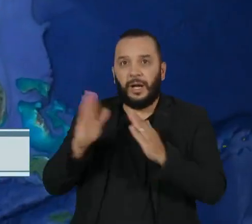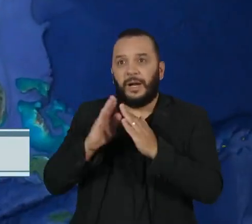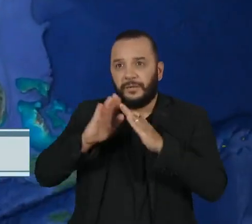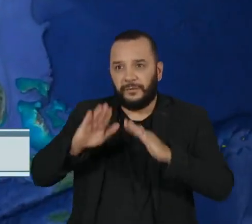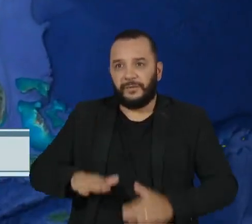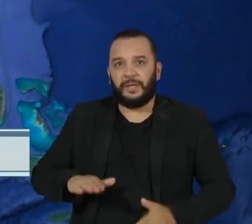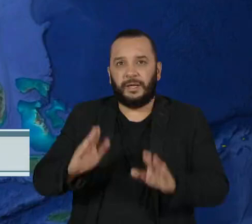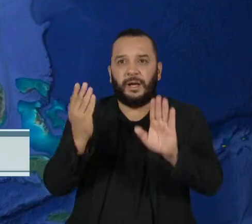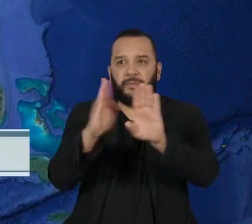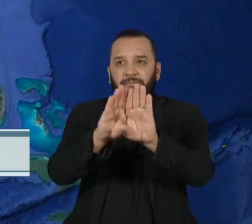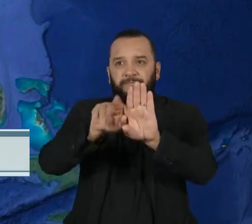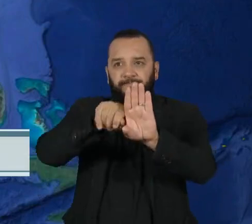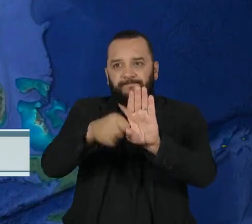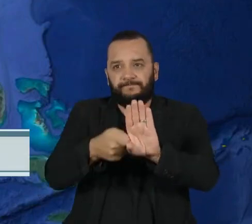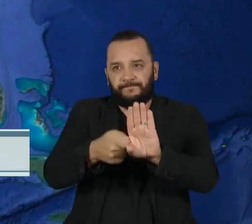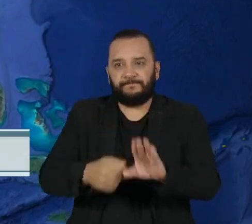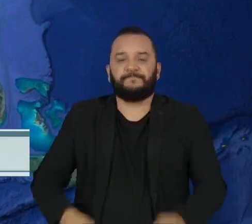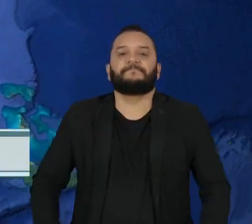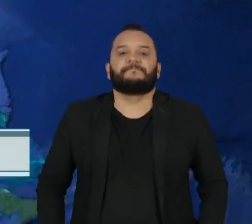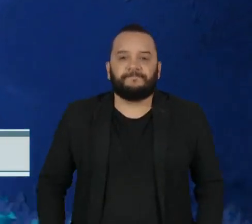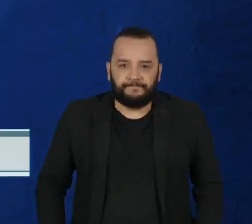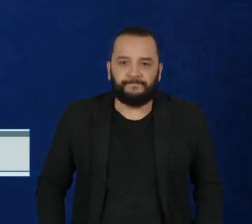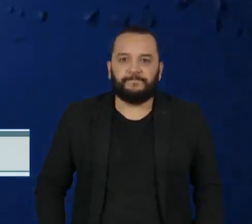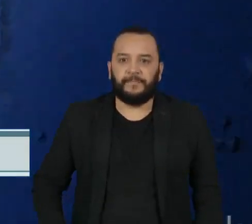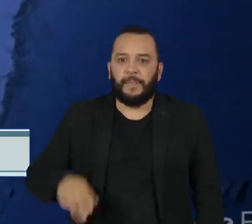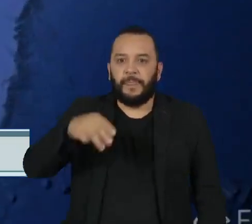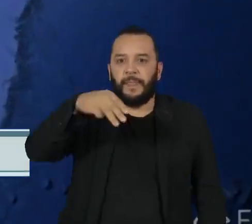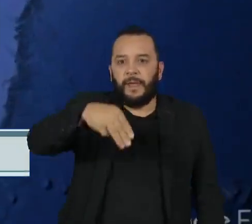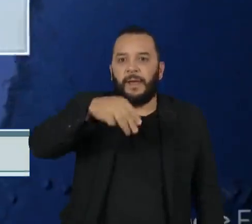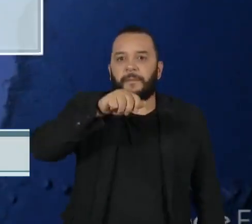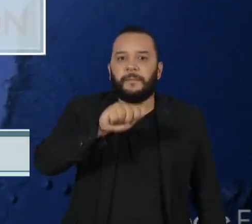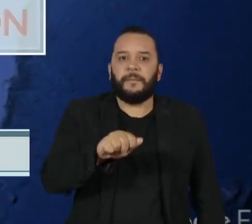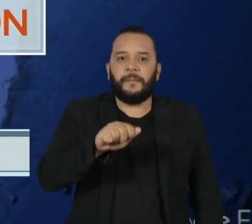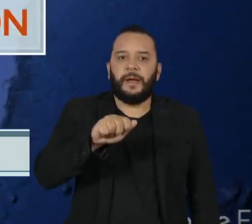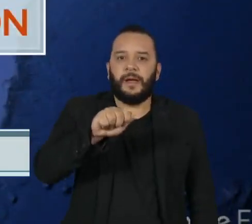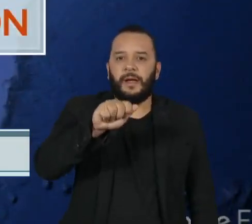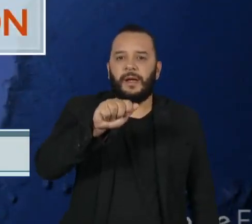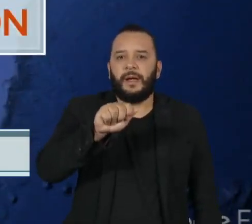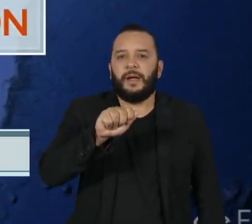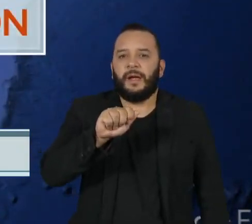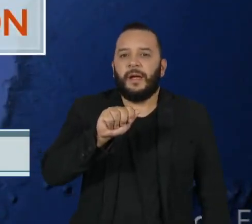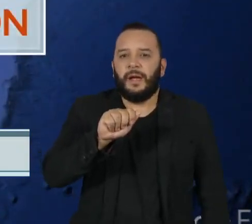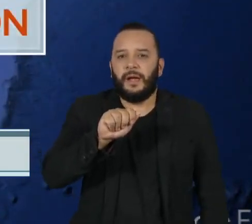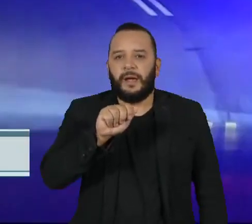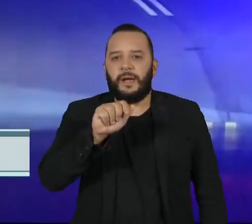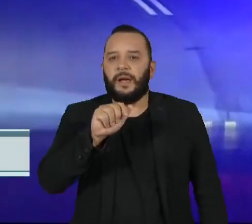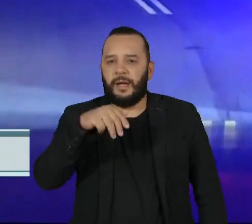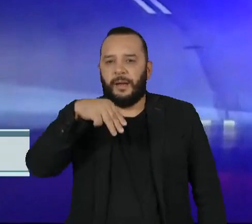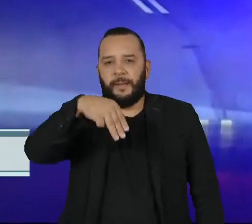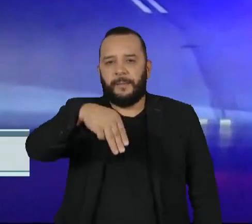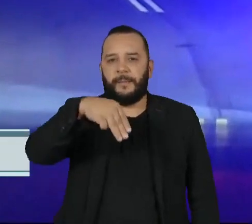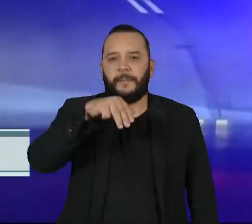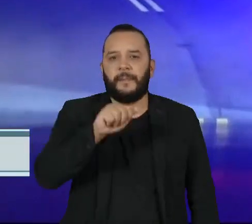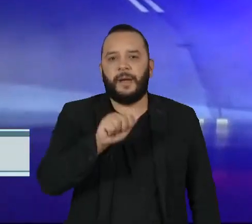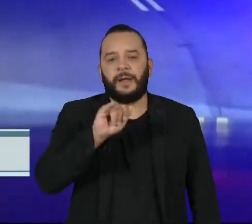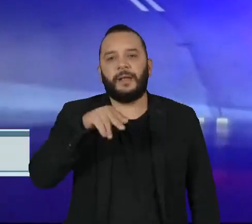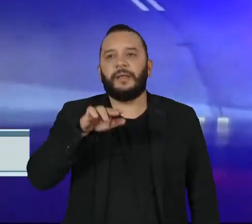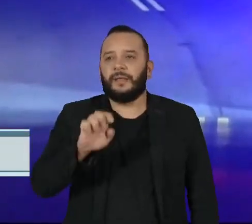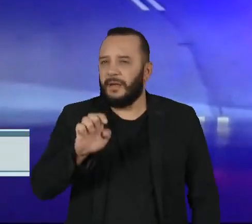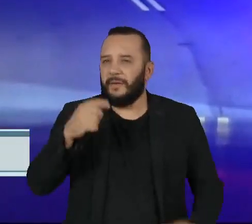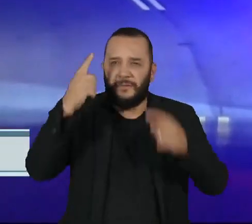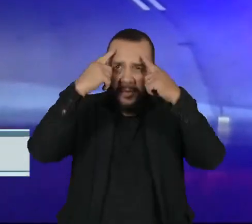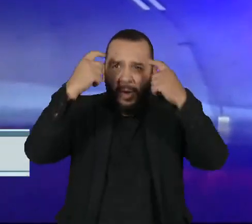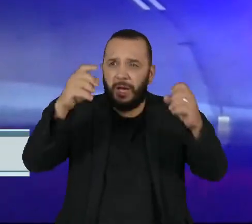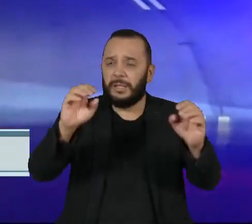trancar as portas O Mine é considerado um dos lugares menos violentos dos Estados Unidos segundo a